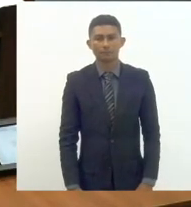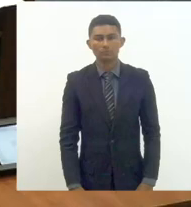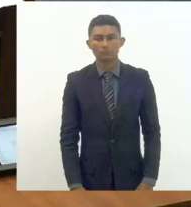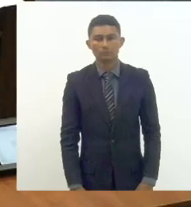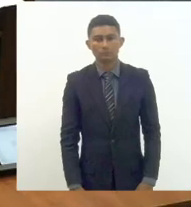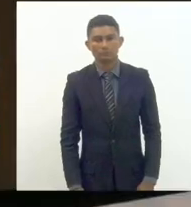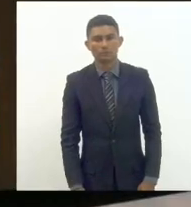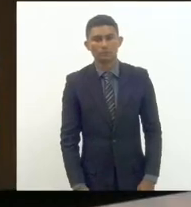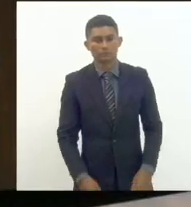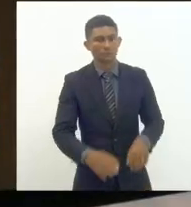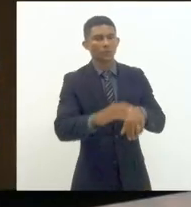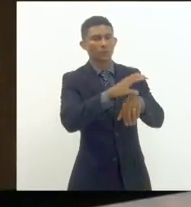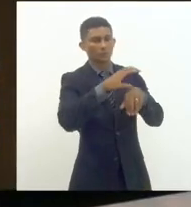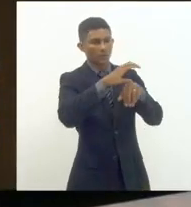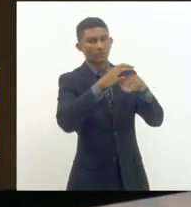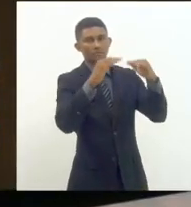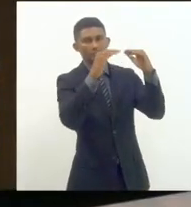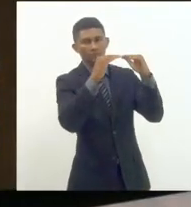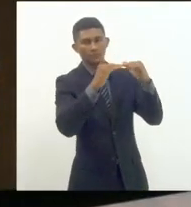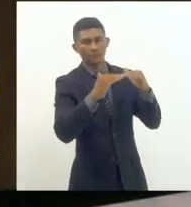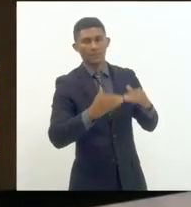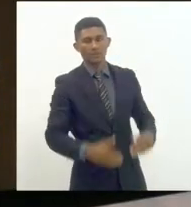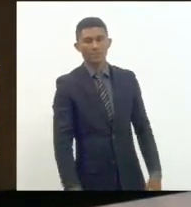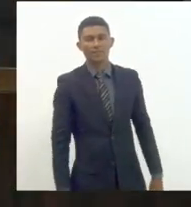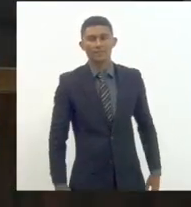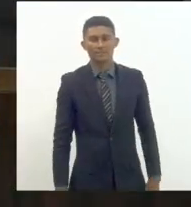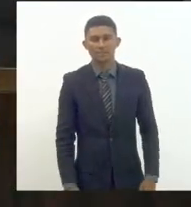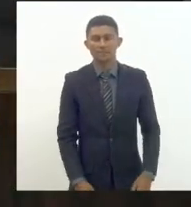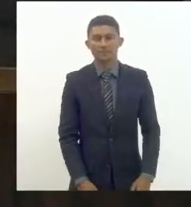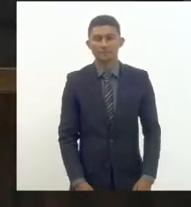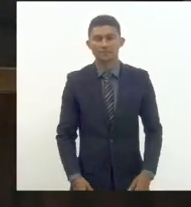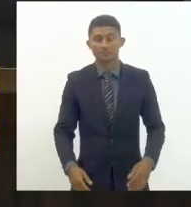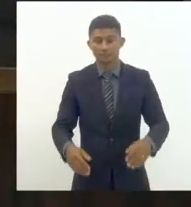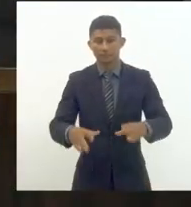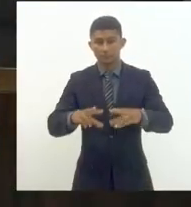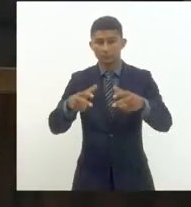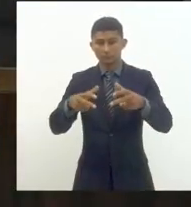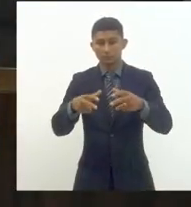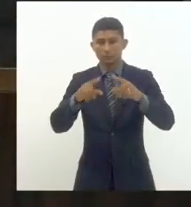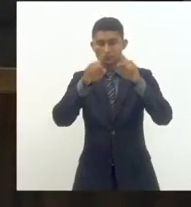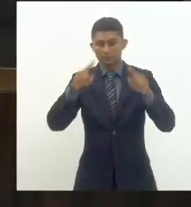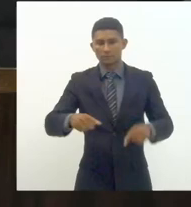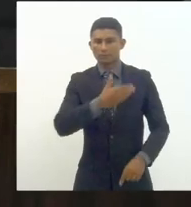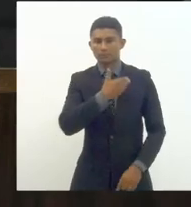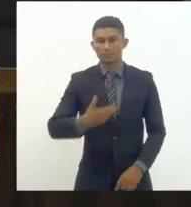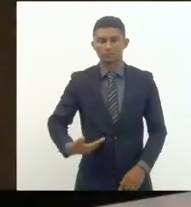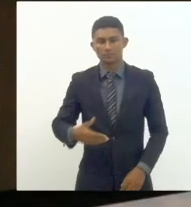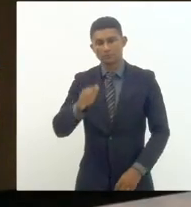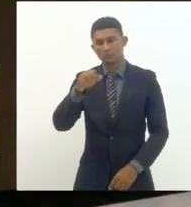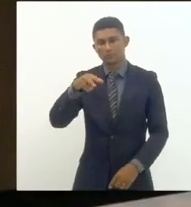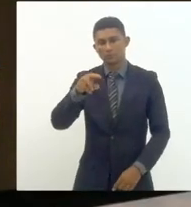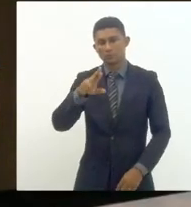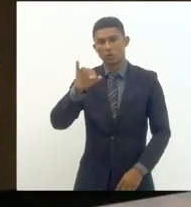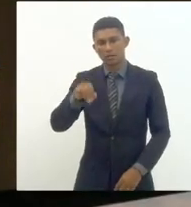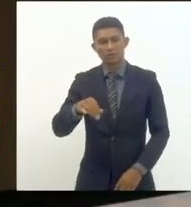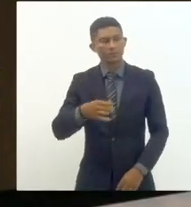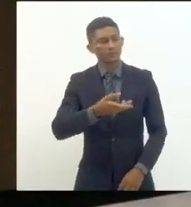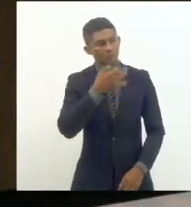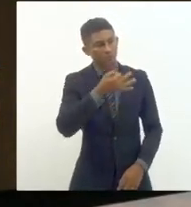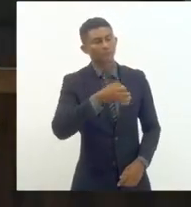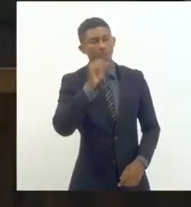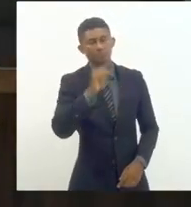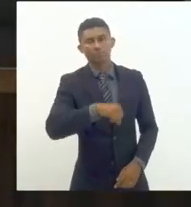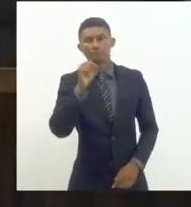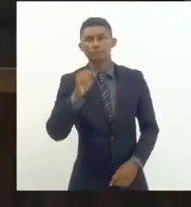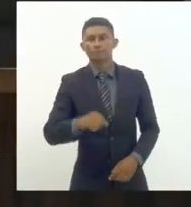É pela constitucionalidade, senhor presidente. Parecer pela constitucionalidade. Pela Comissão de Servidores, deputado Rodrigo Amorim. Parecer favorável, senhor presidente.